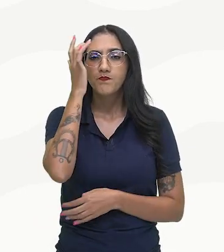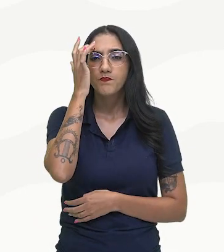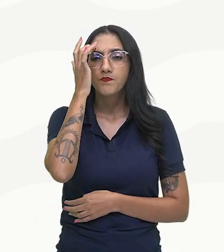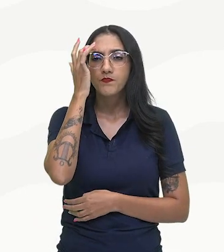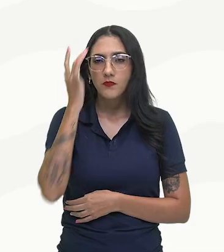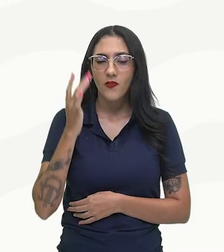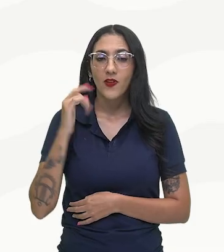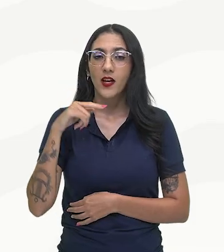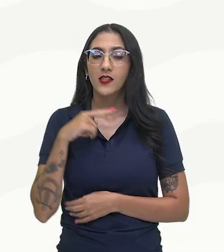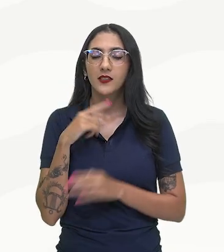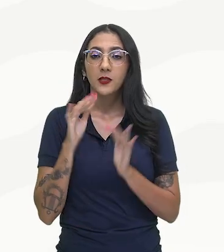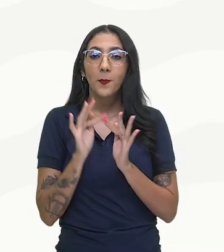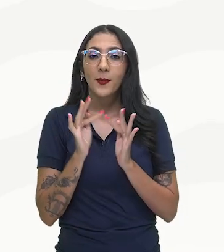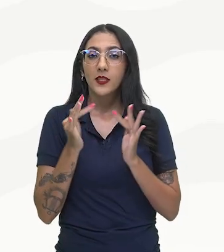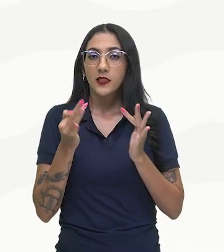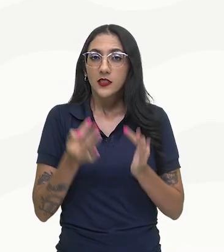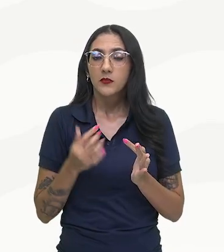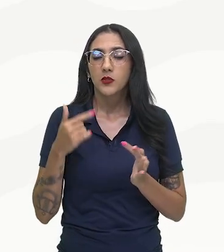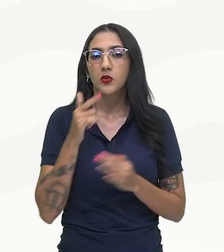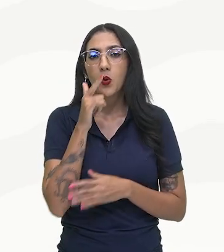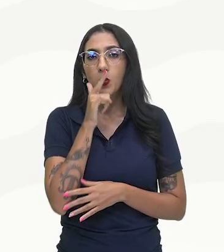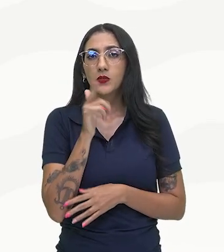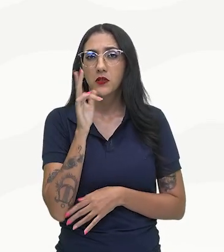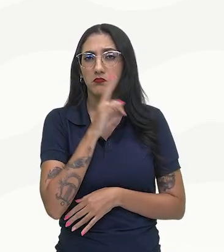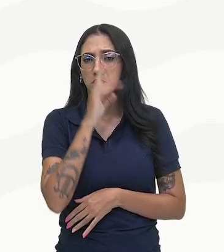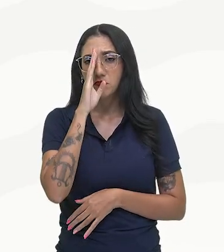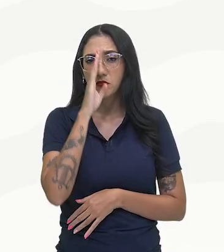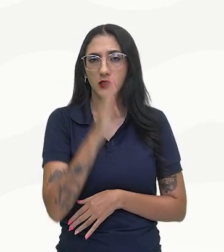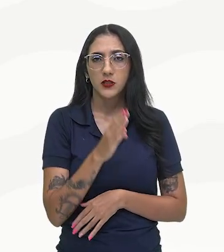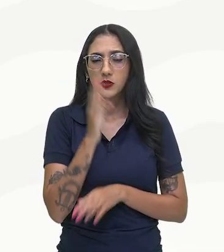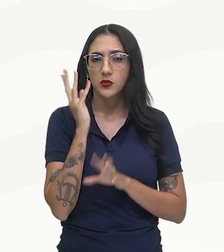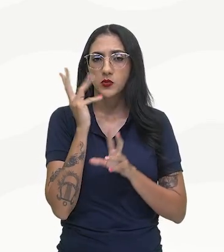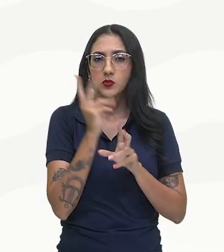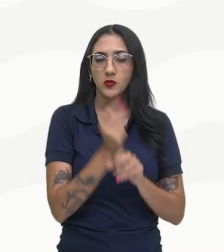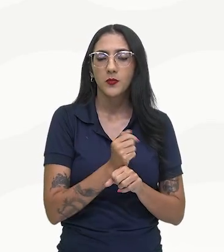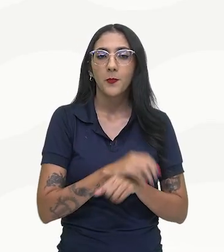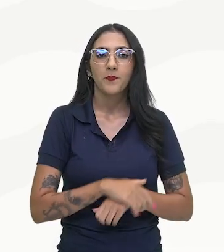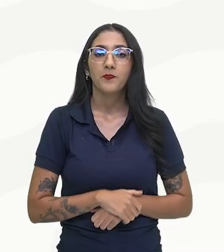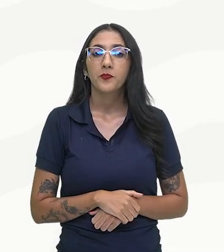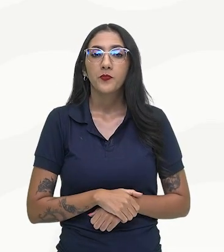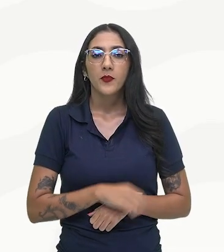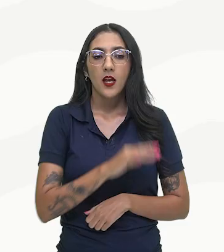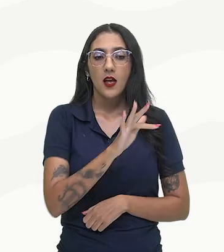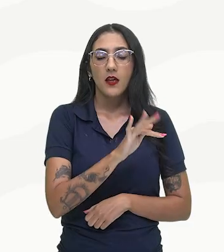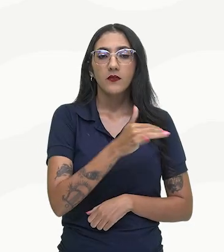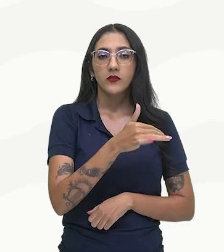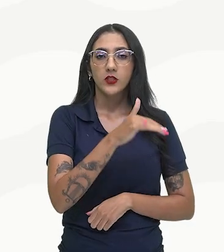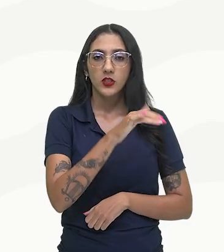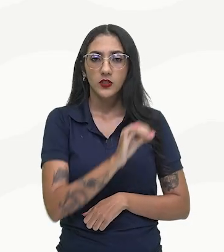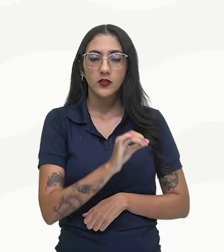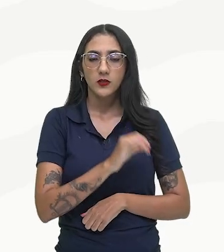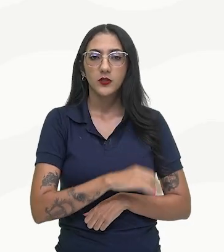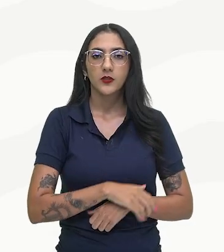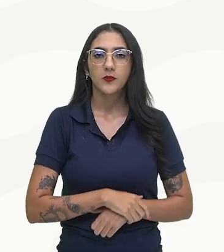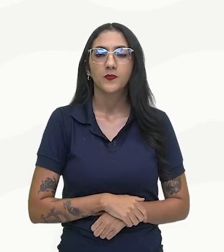soma bem simples que a gente consegue resolver direto. Então, nosso f de 10 vai ser